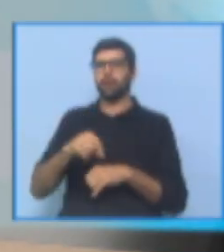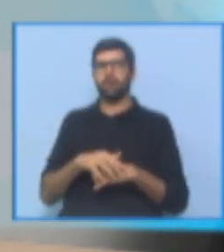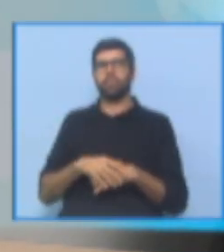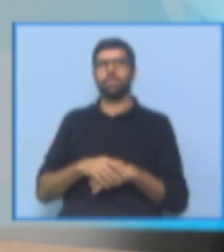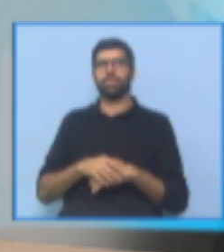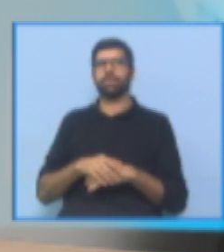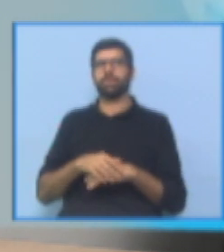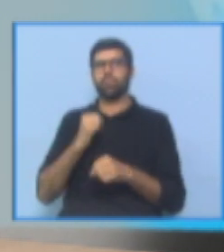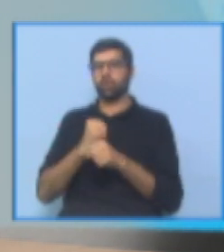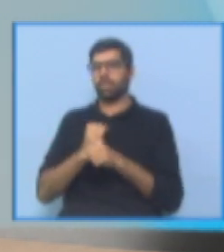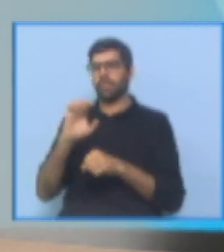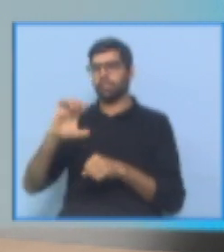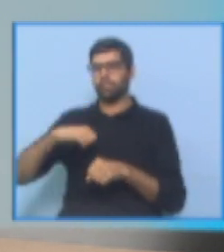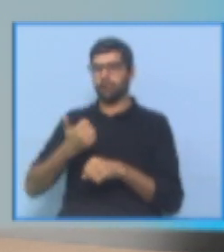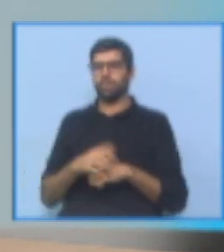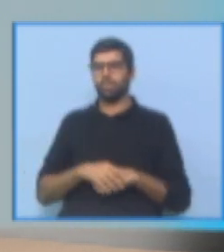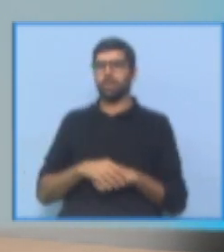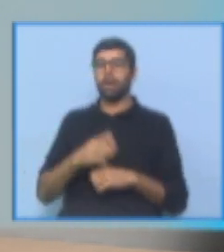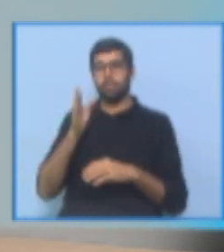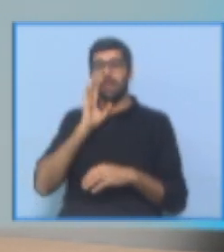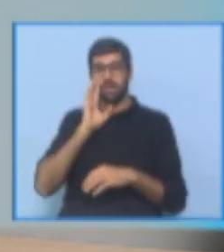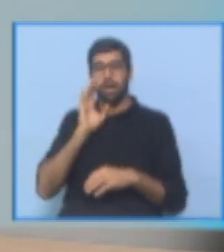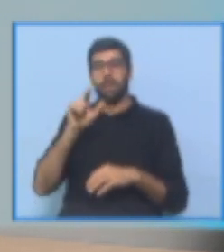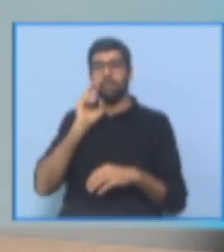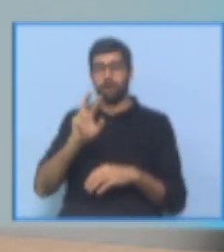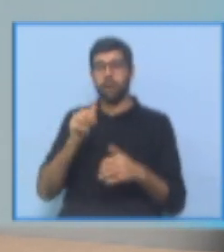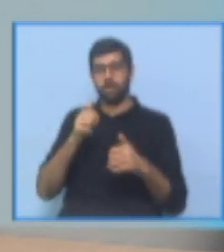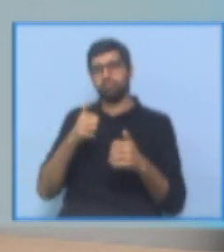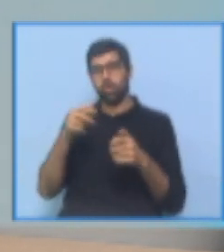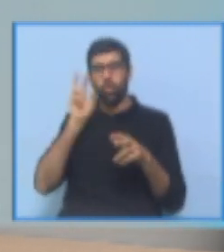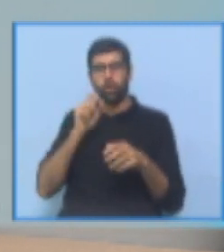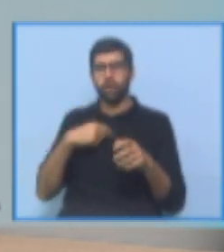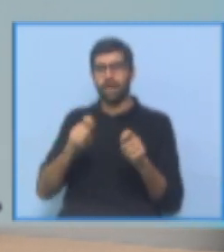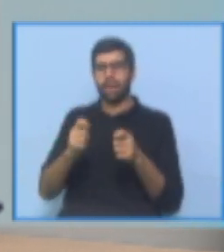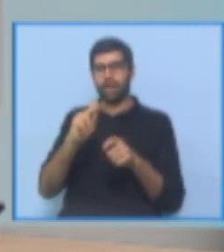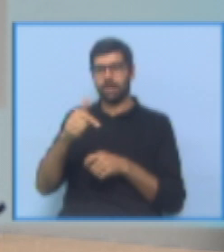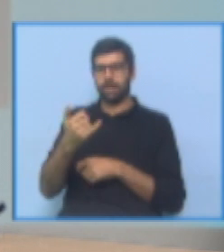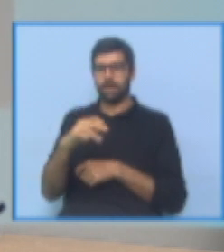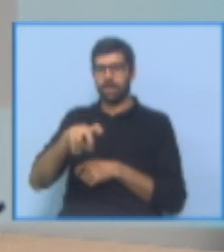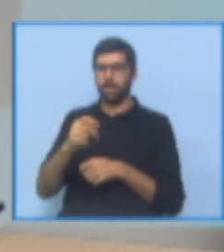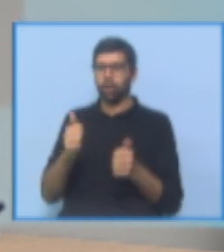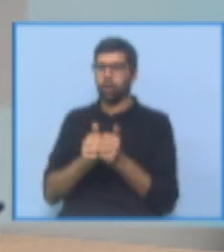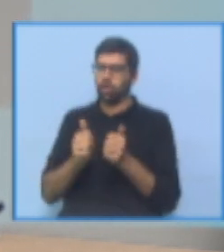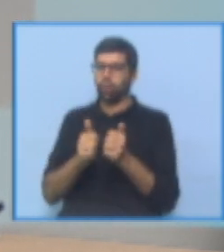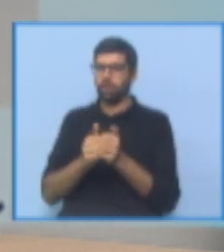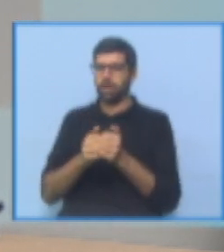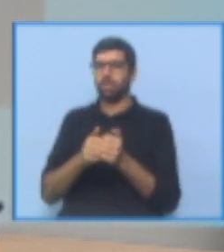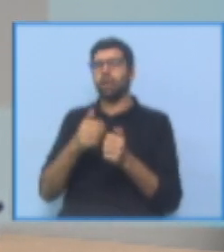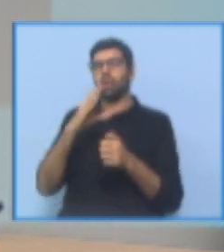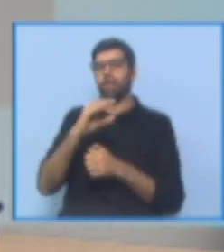trabalho em Cabo Verde. Mais logo acompanhe a nossa edição rádio na Antena 1, onde lhe fazemos companhia